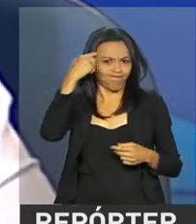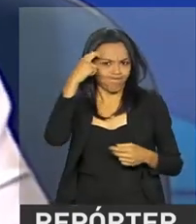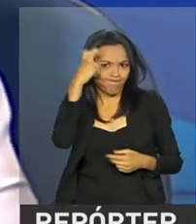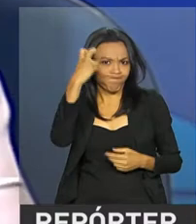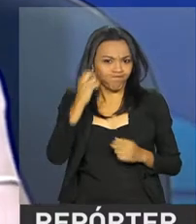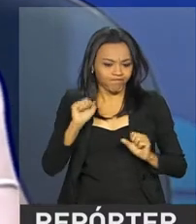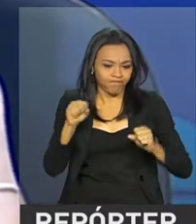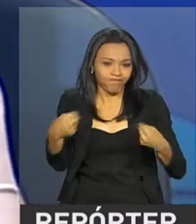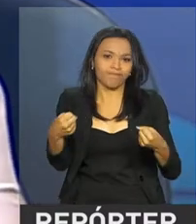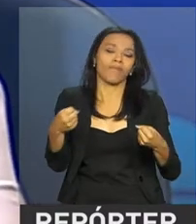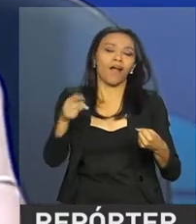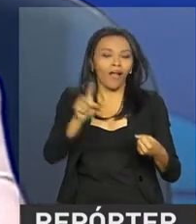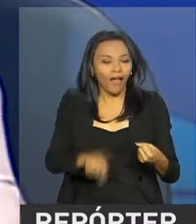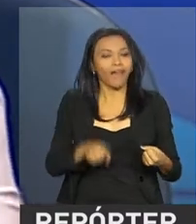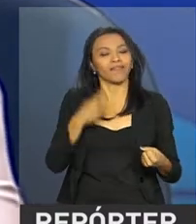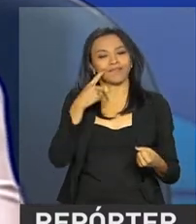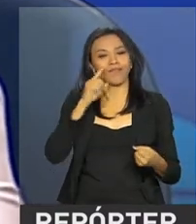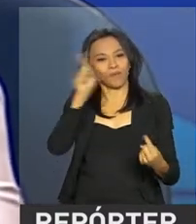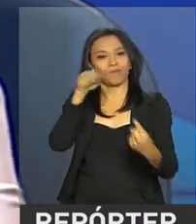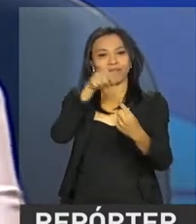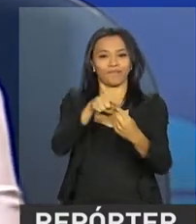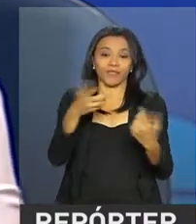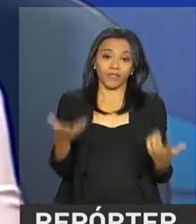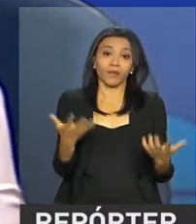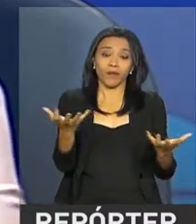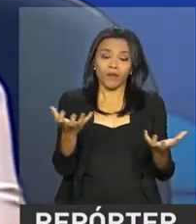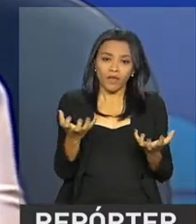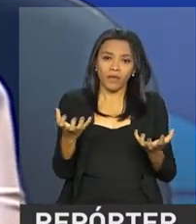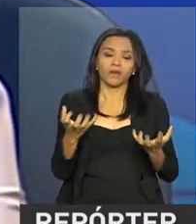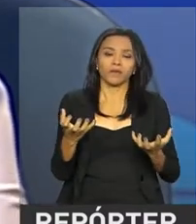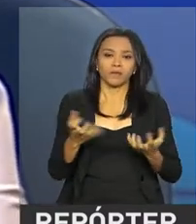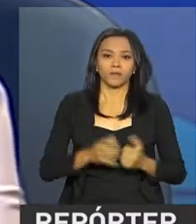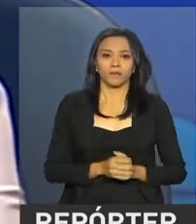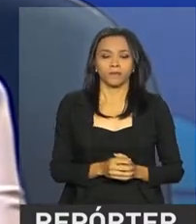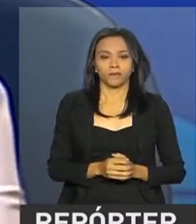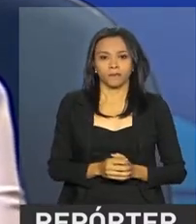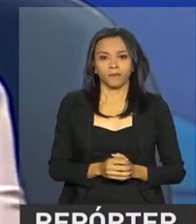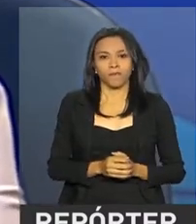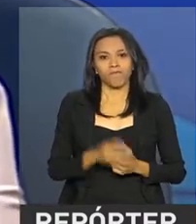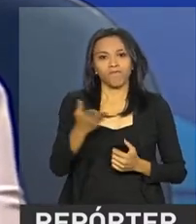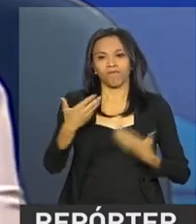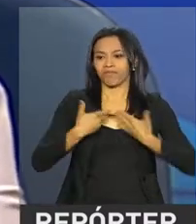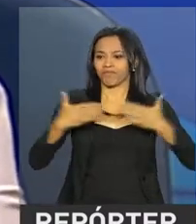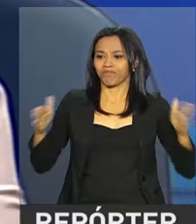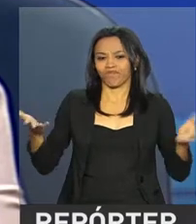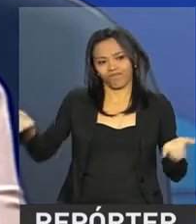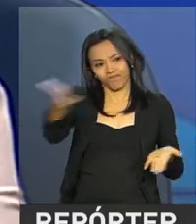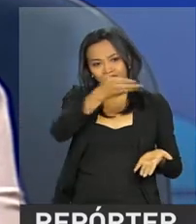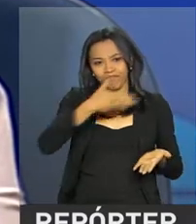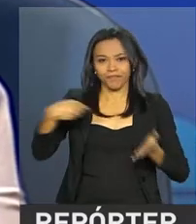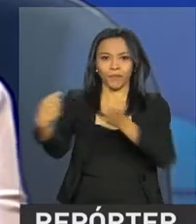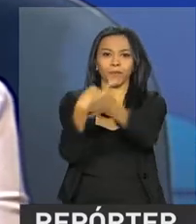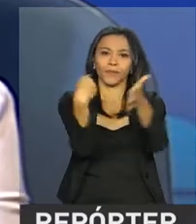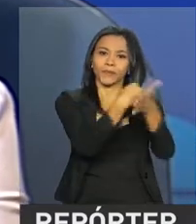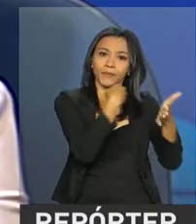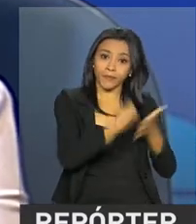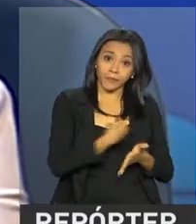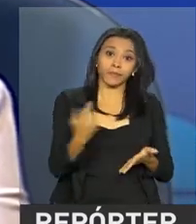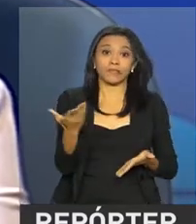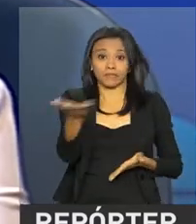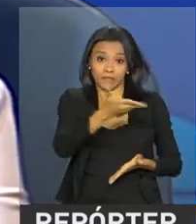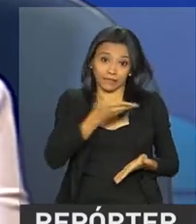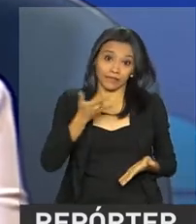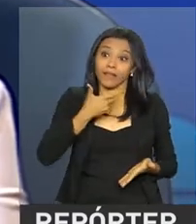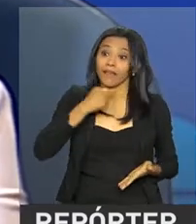E isso é que deve se buscar. Então, eu quero aqui abrir a oportunidade para perguntas, quem